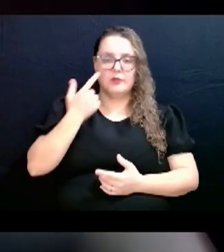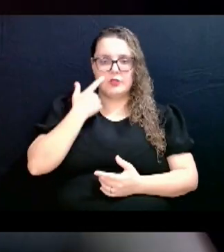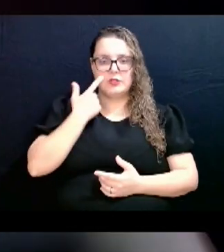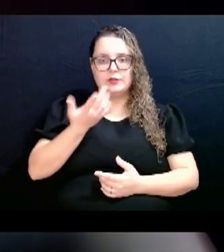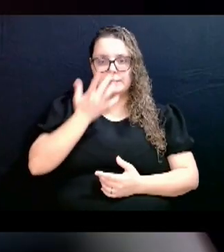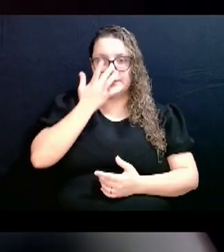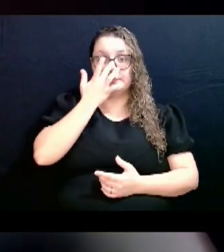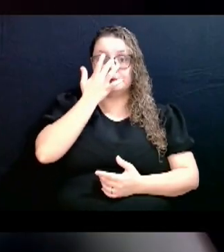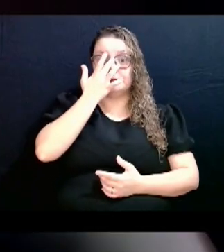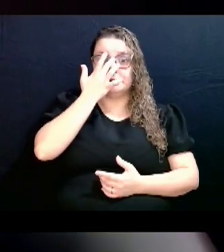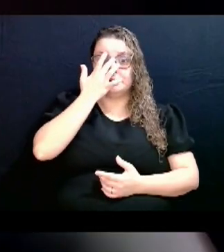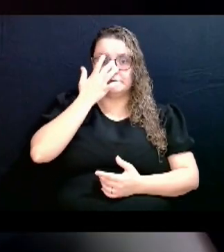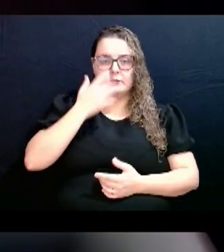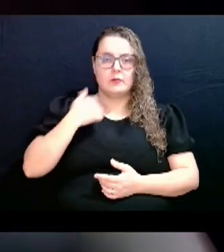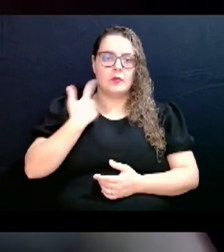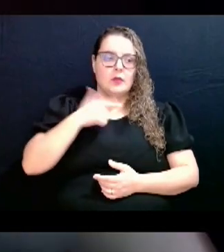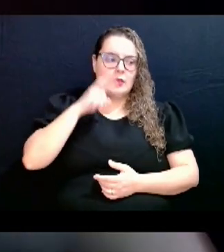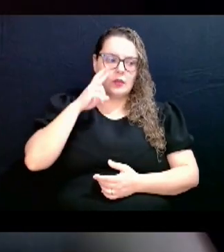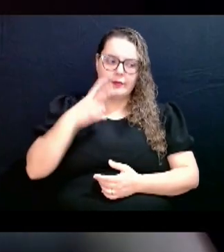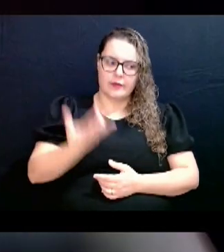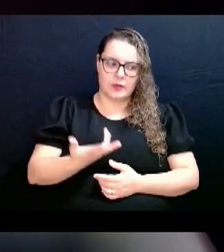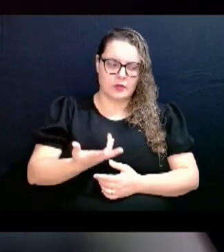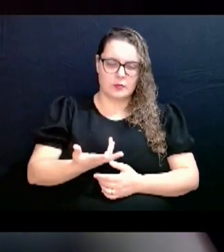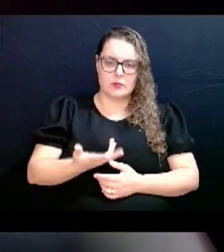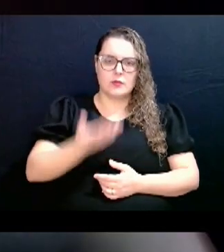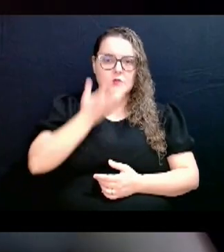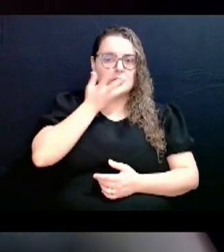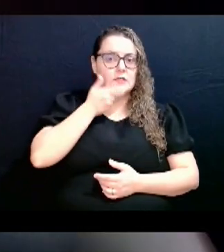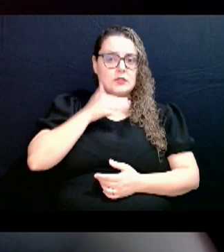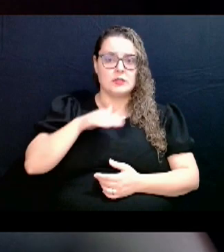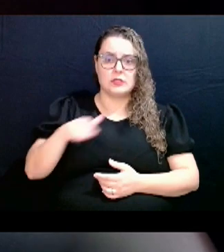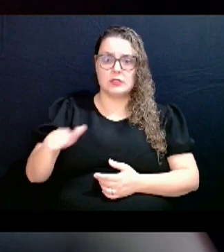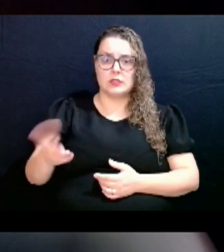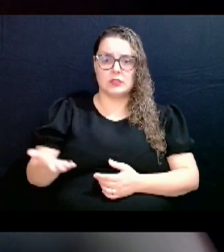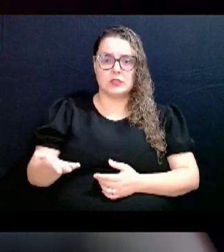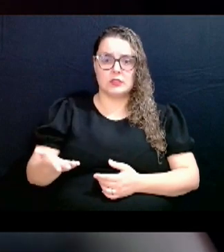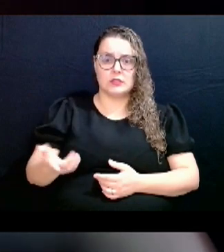vê questões assim de crianças que não são amadas